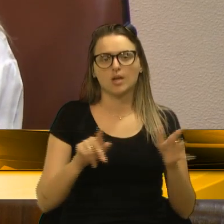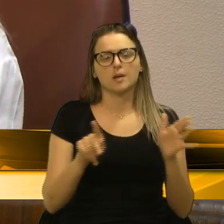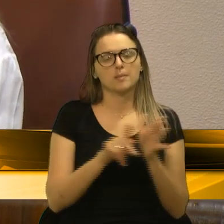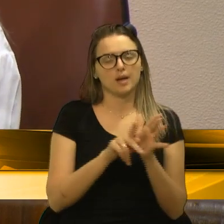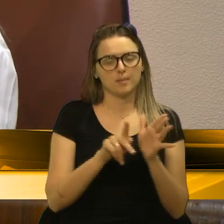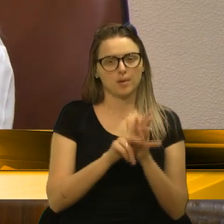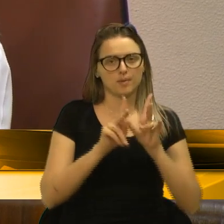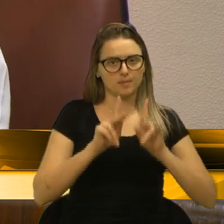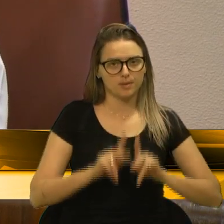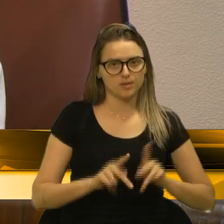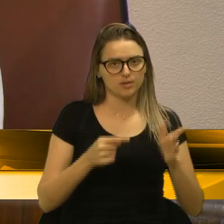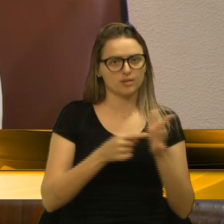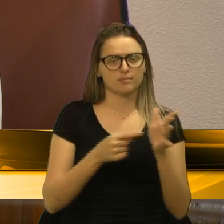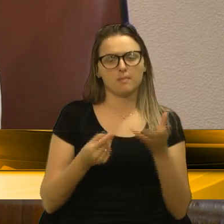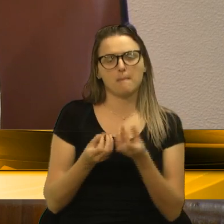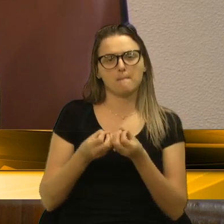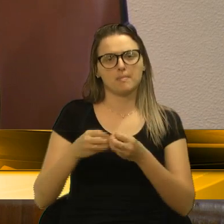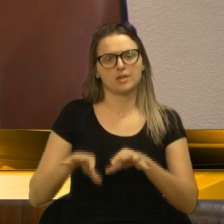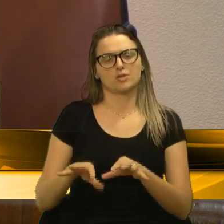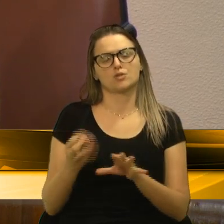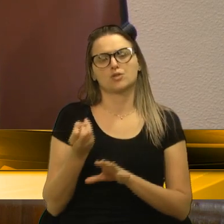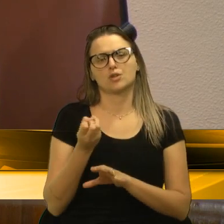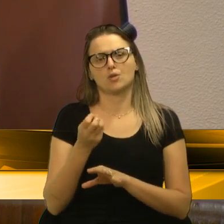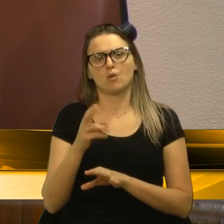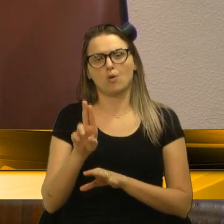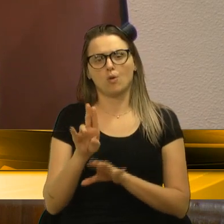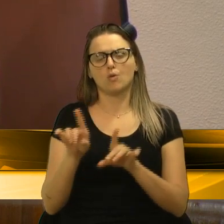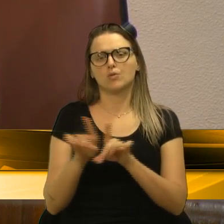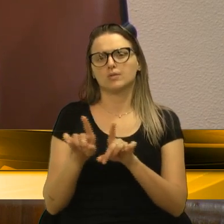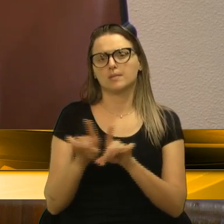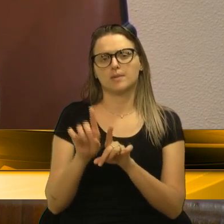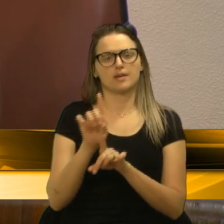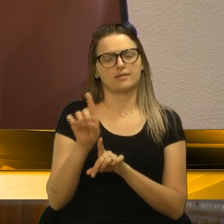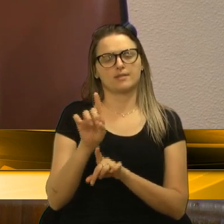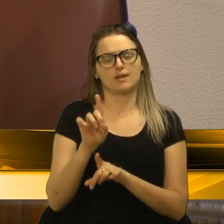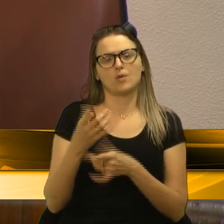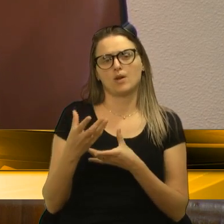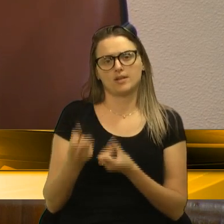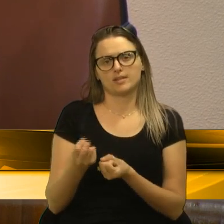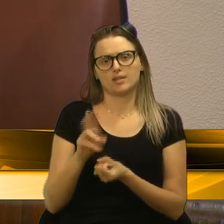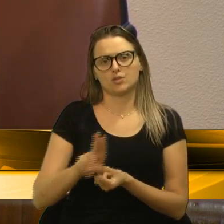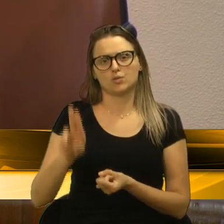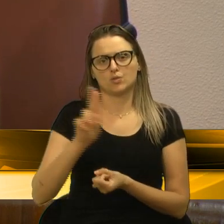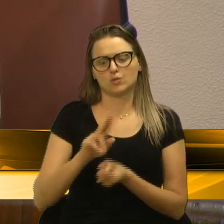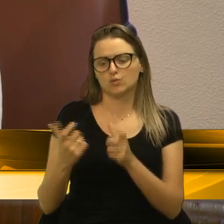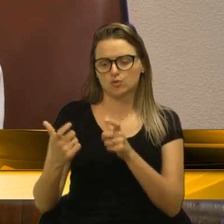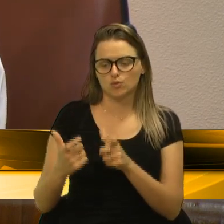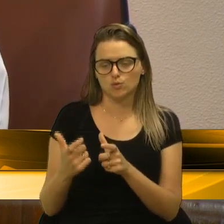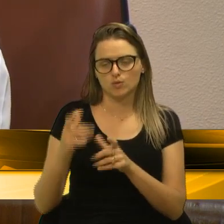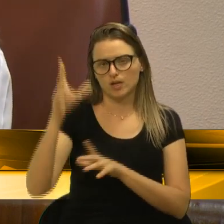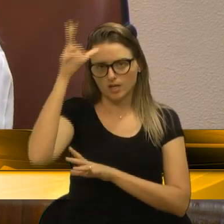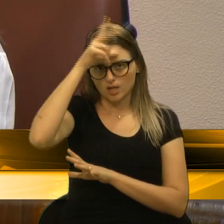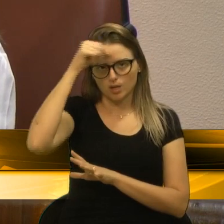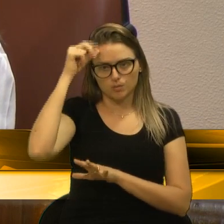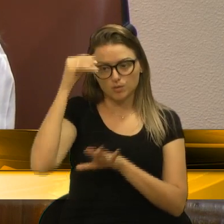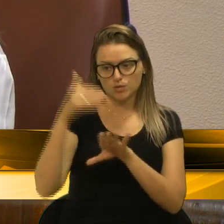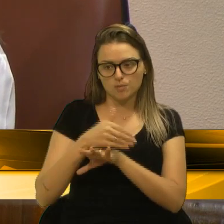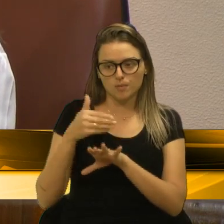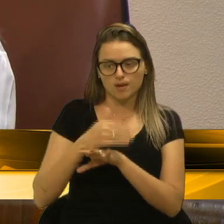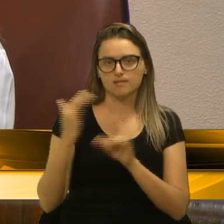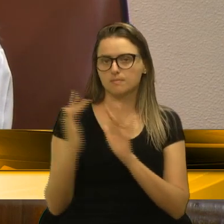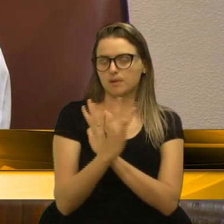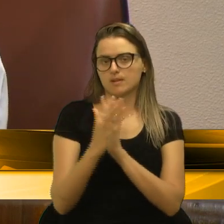denunciado prejudiquem ou mesmo condicionem a utilização de espaços públicos de frequência